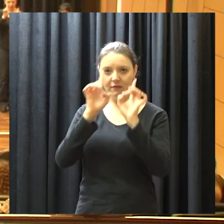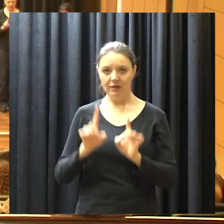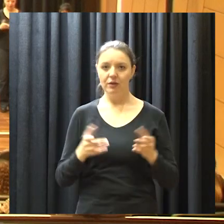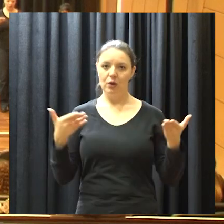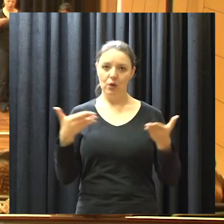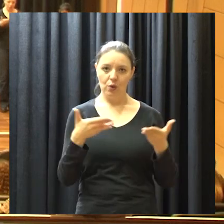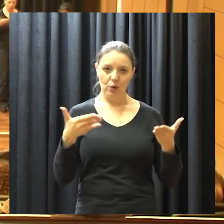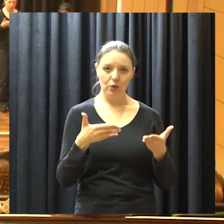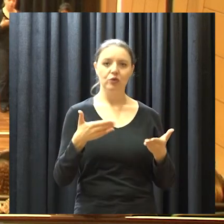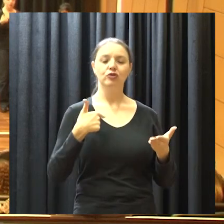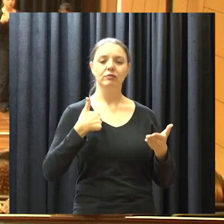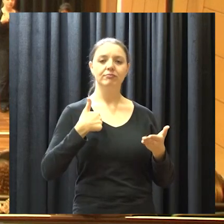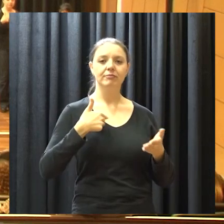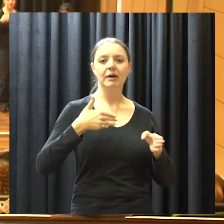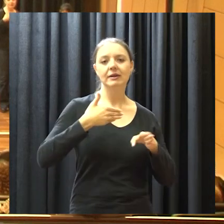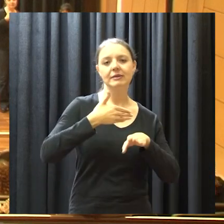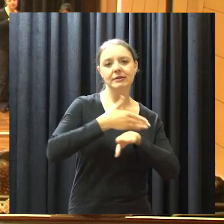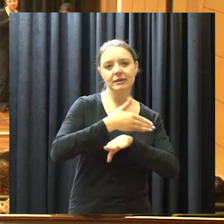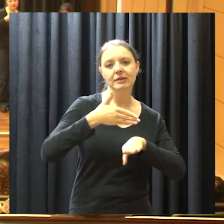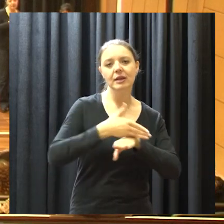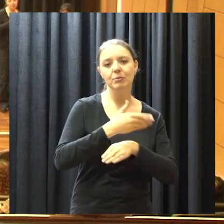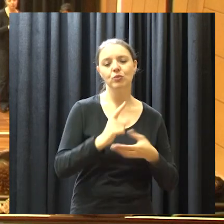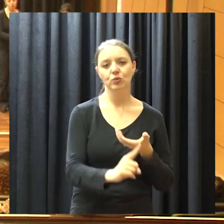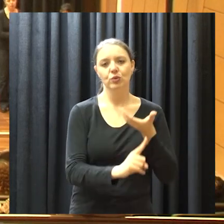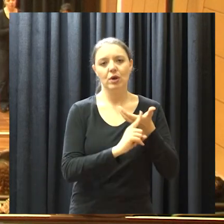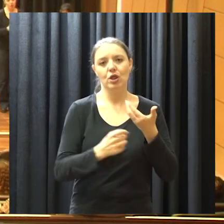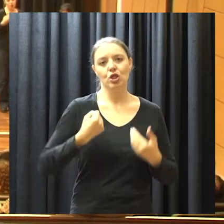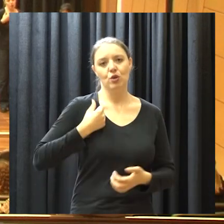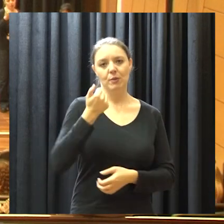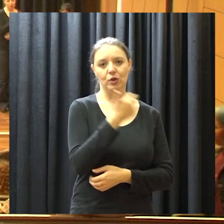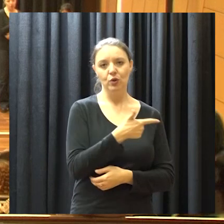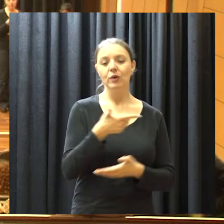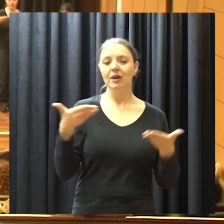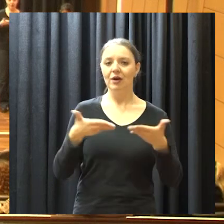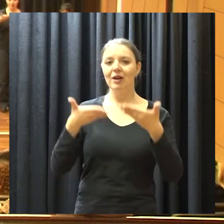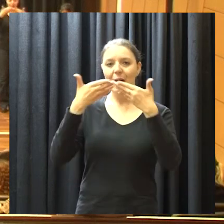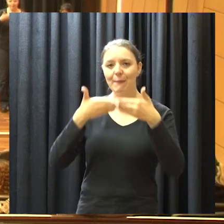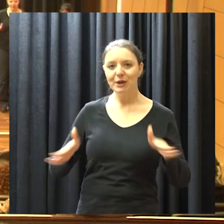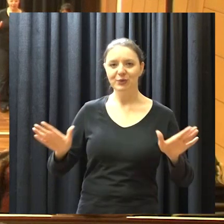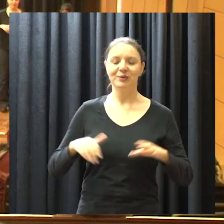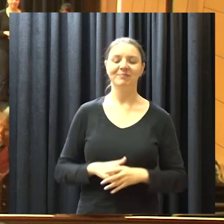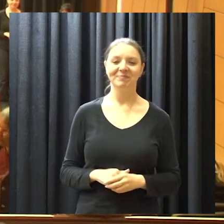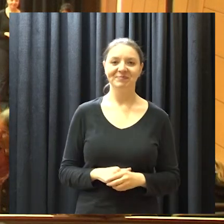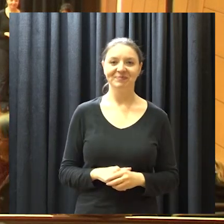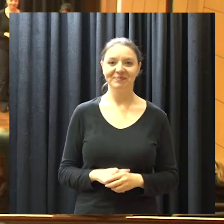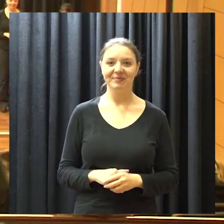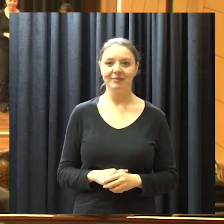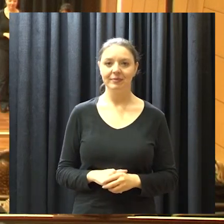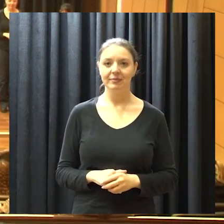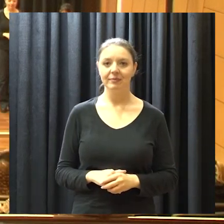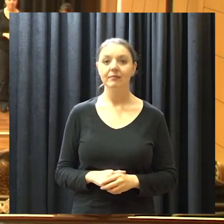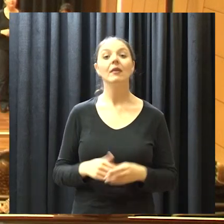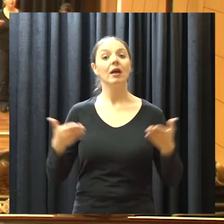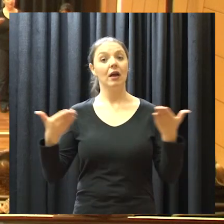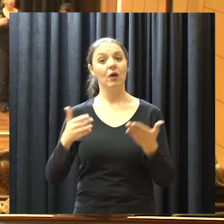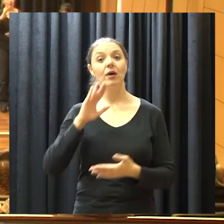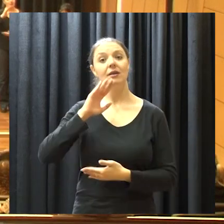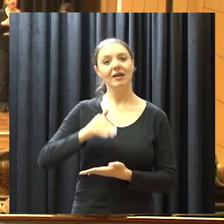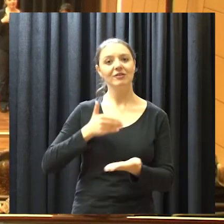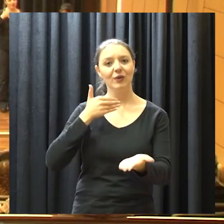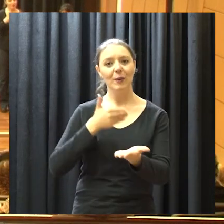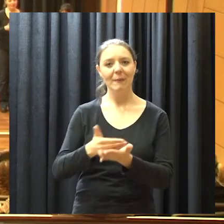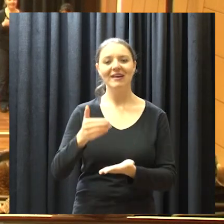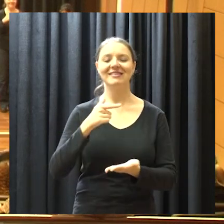conselheira do CRP12 e estou aqui fazendo a abertura desse espaço. A gente inicia agora o período da tarde com